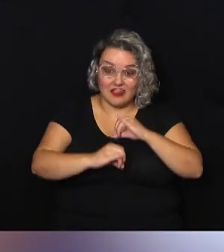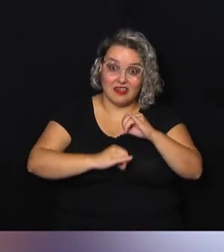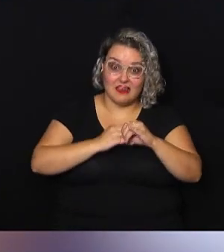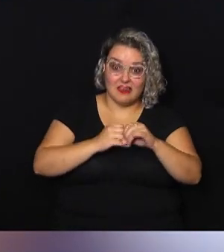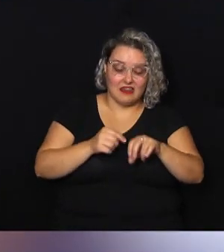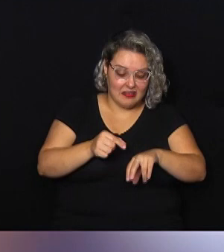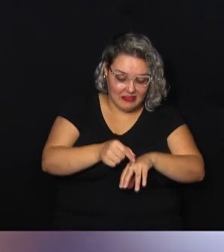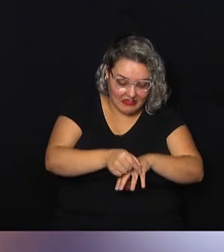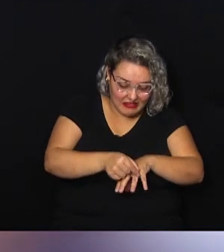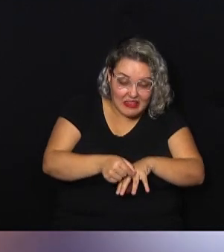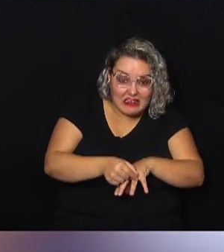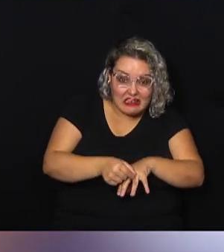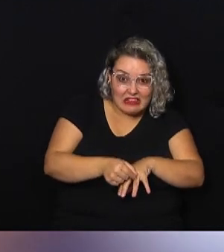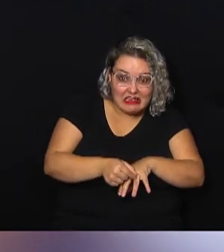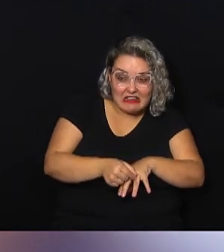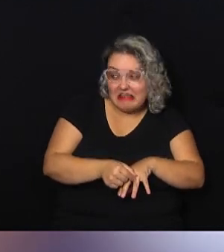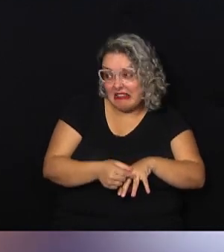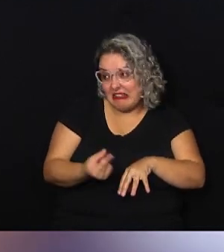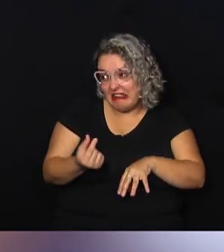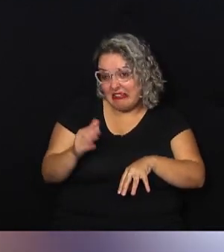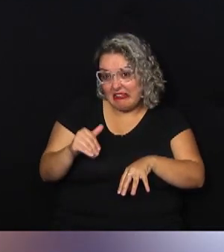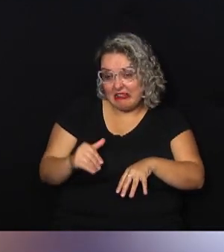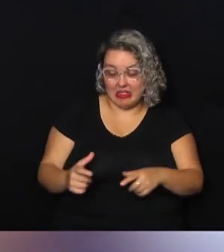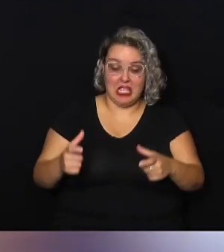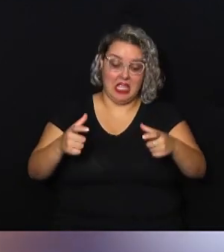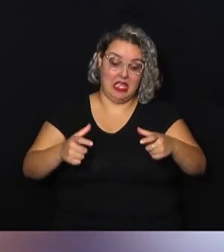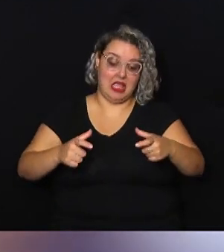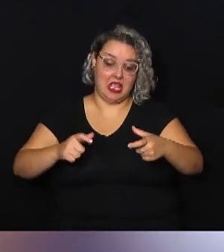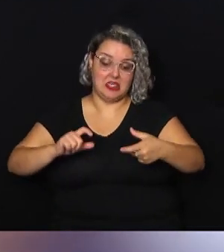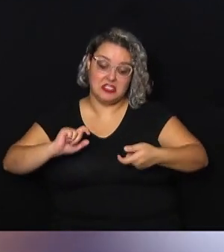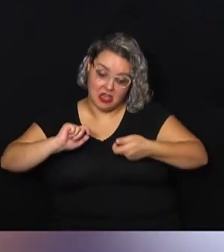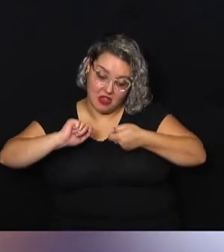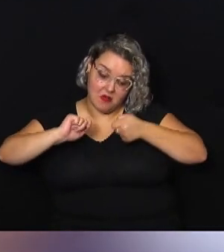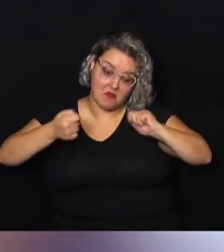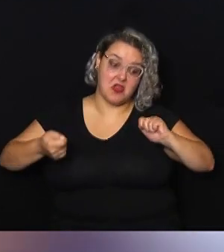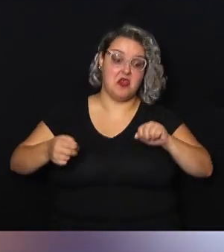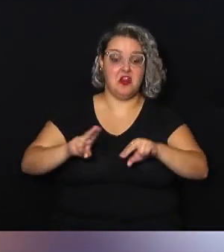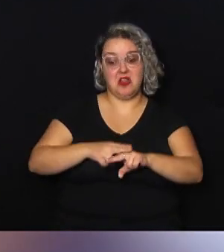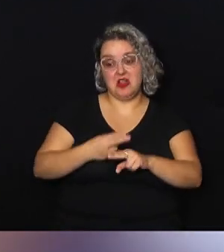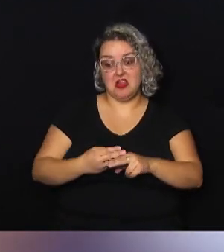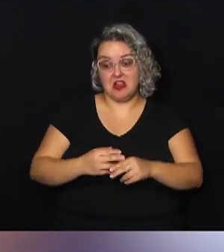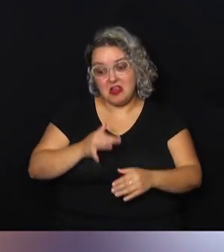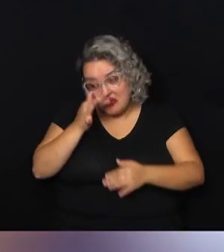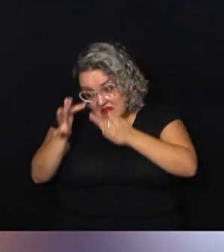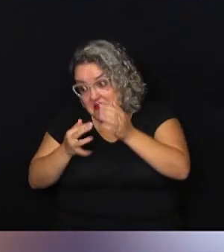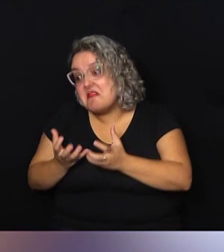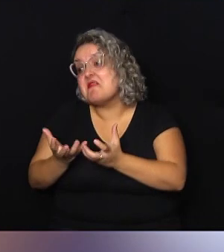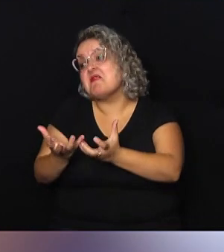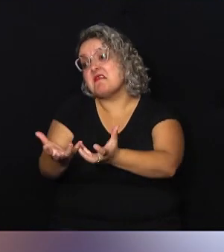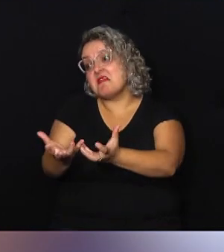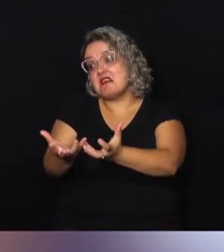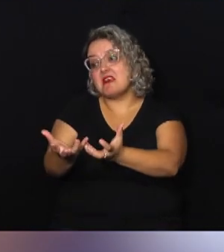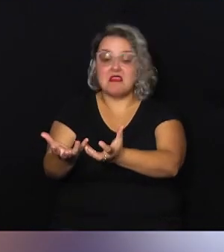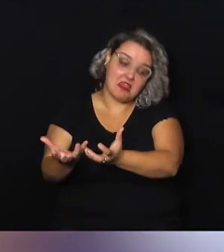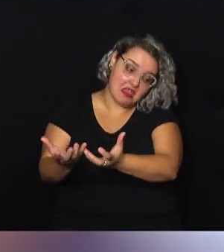da promoção, caixa de bombom, buquete de flor, oferecia até